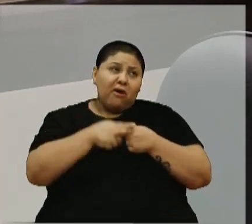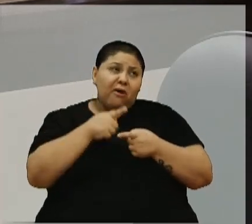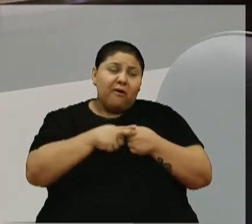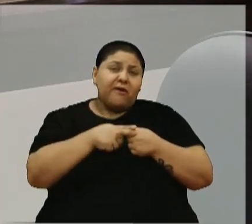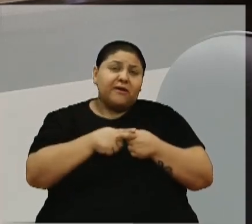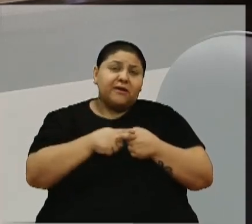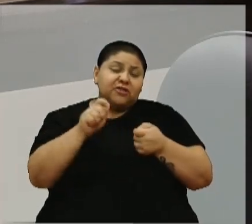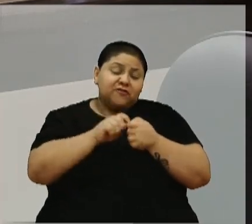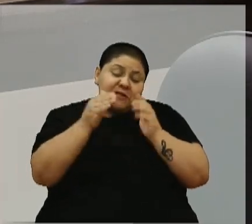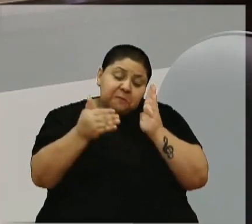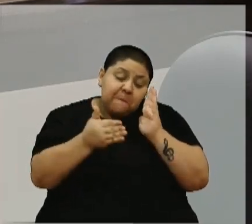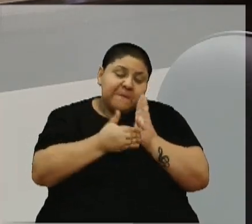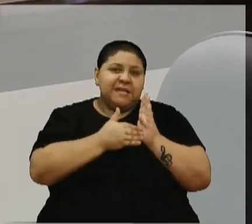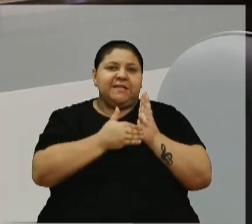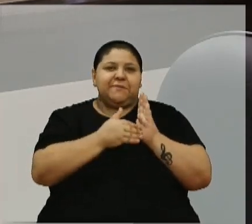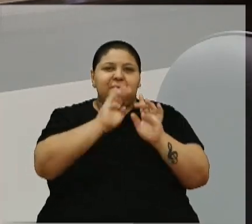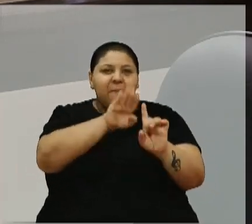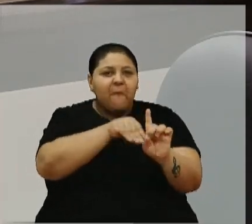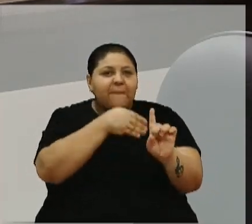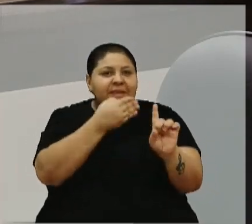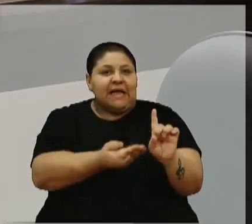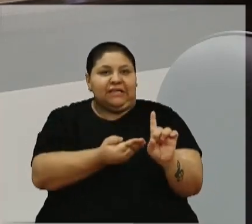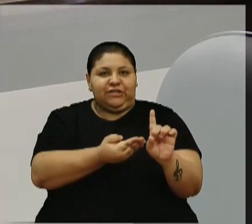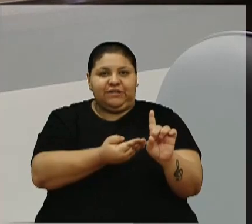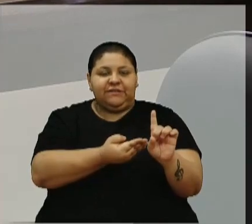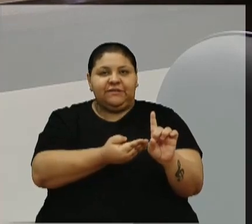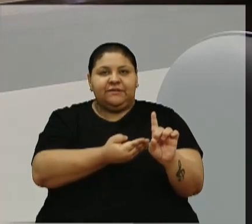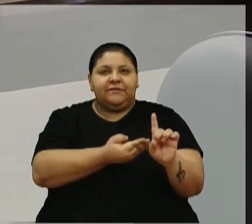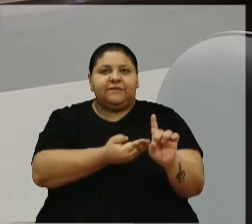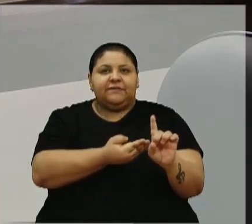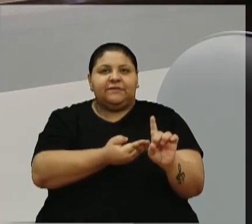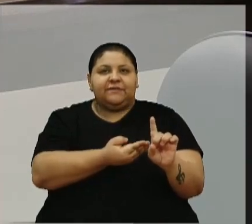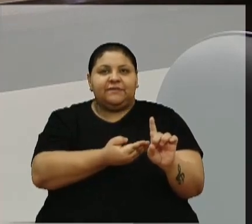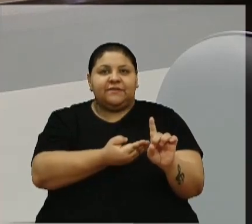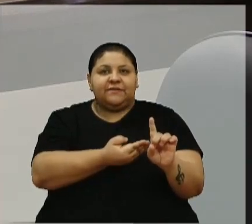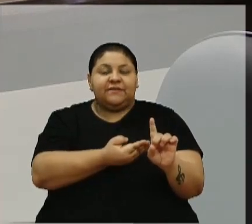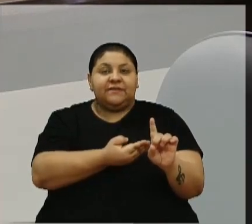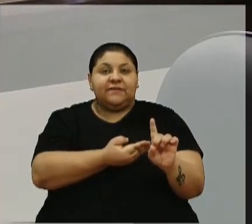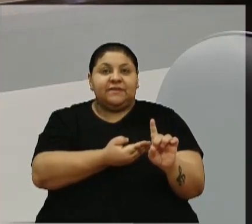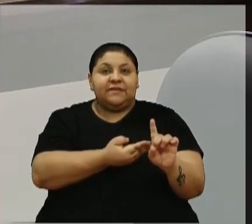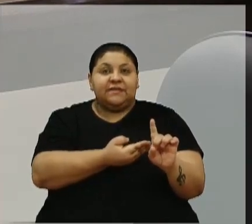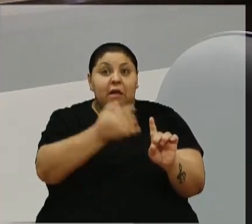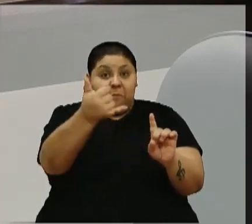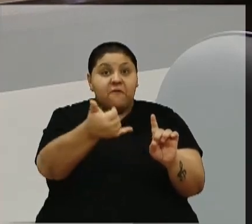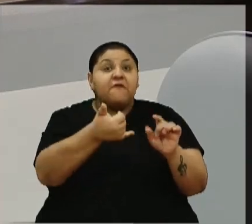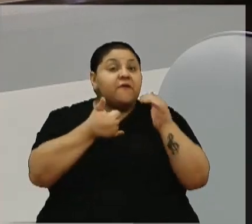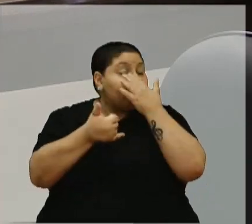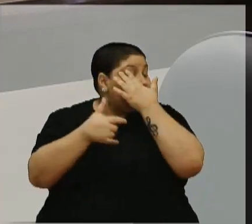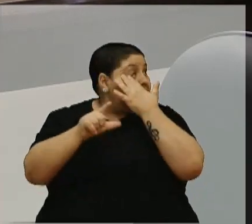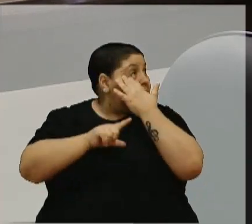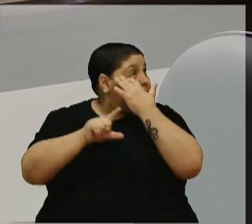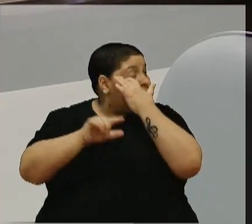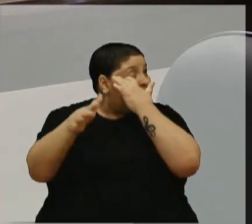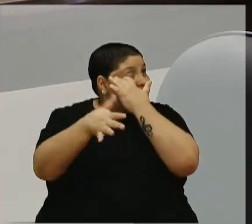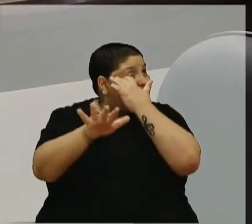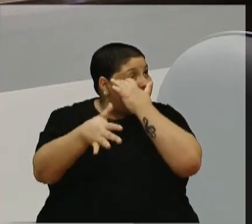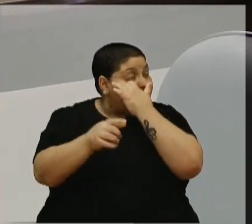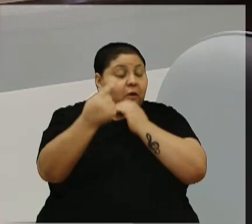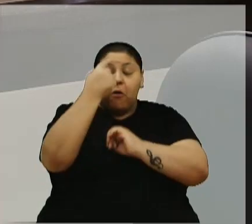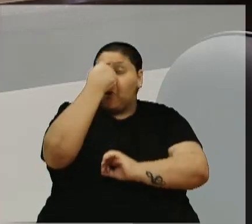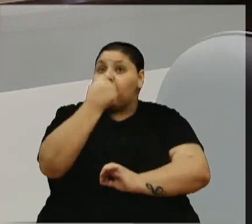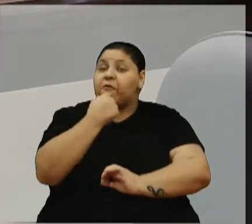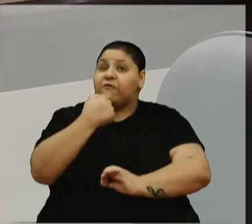mínimo, deixe alguma homenagem. E o Nelson me dizia ali, então, de brincadeira, que nós temos mais ou menos o mesmo perfil. A